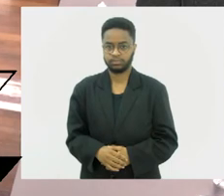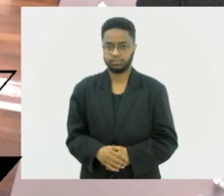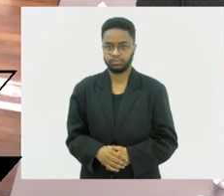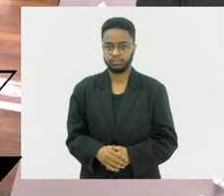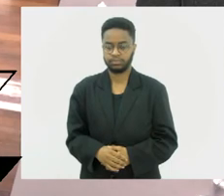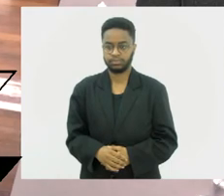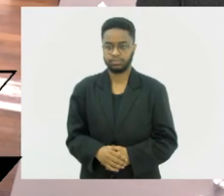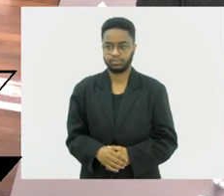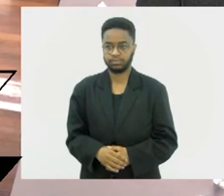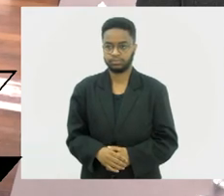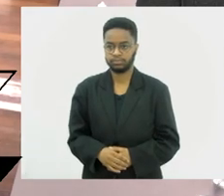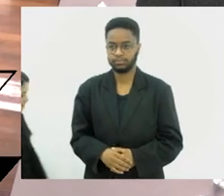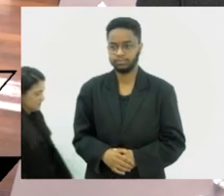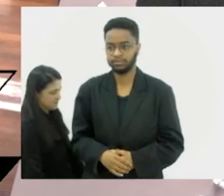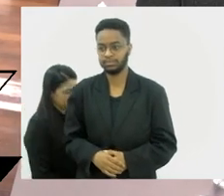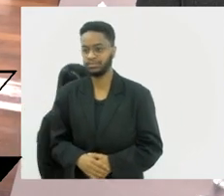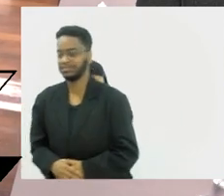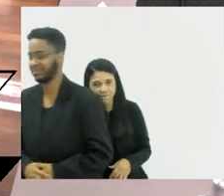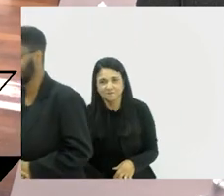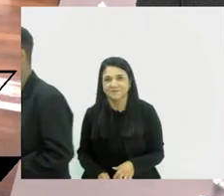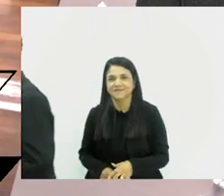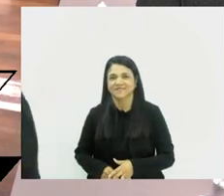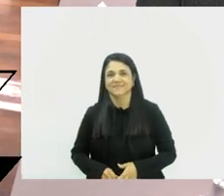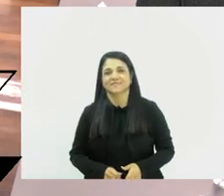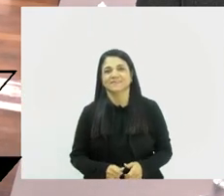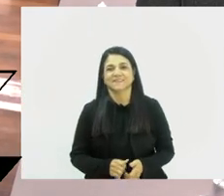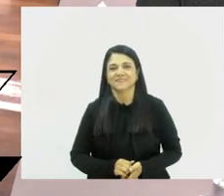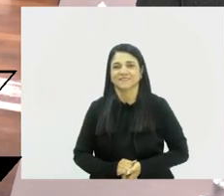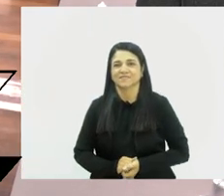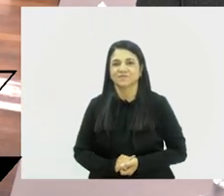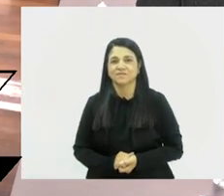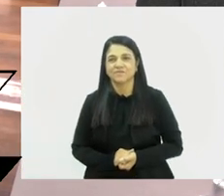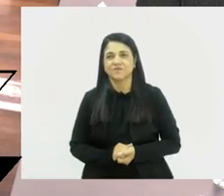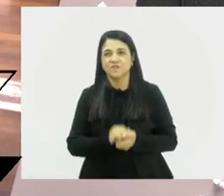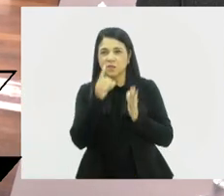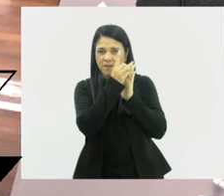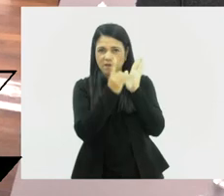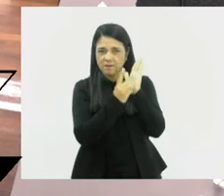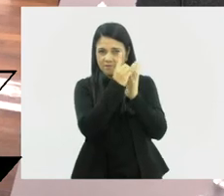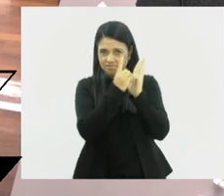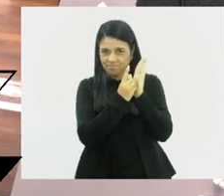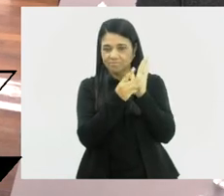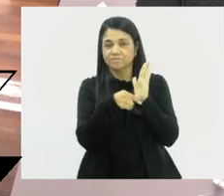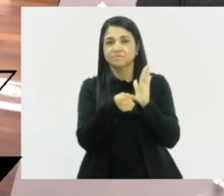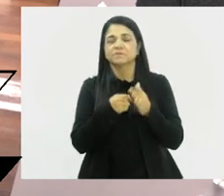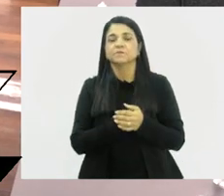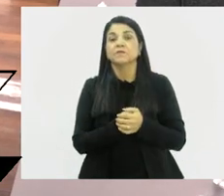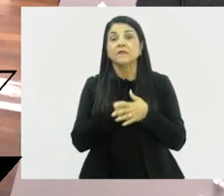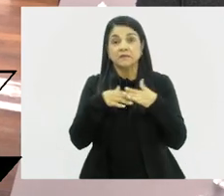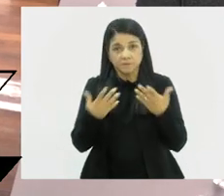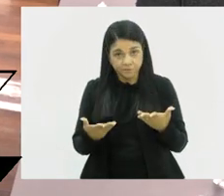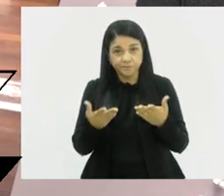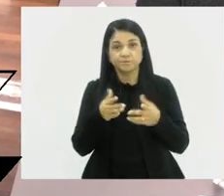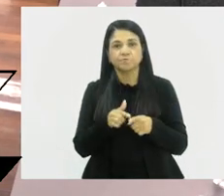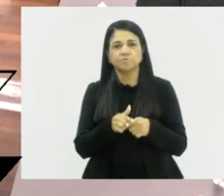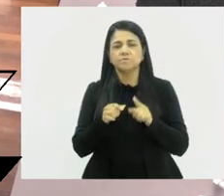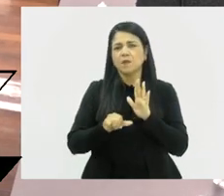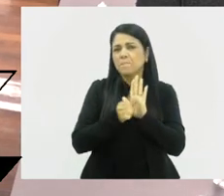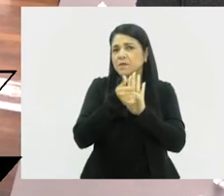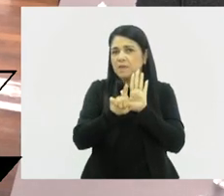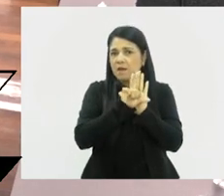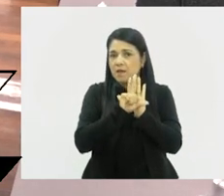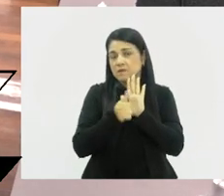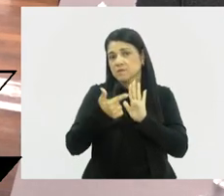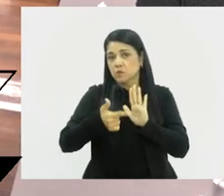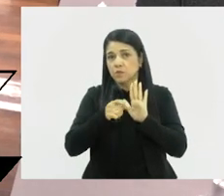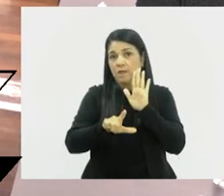Está aqui. Pronto. A coleção completa aqui. Está o decreto aqui. Bom, então nós temos a primeira lei, a segunda